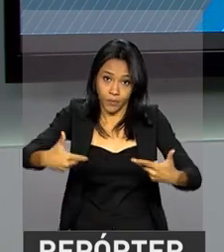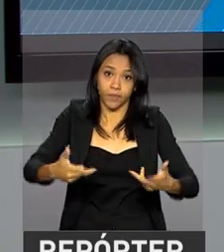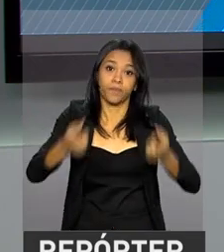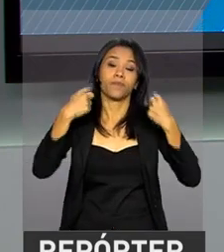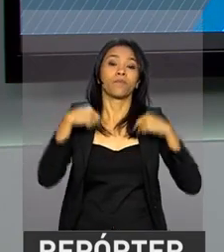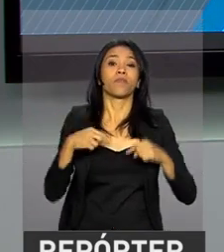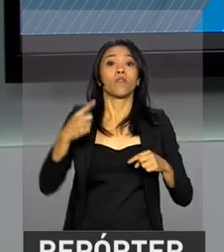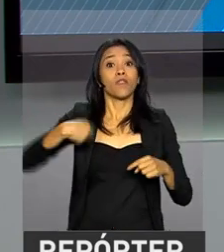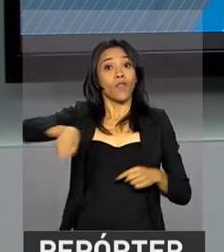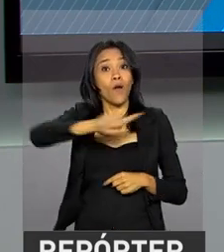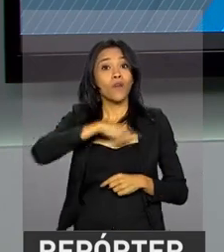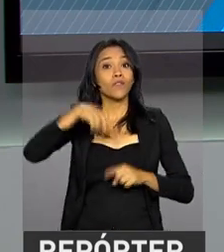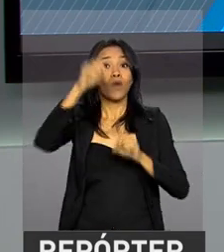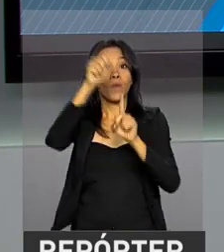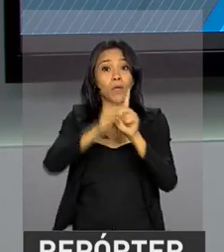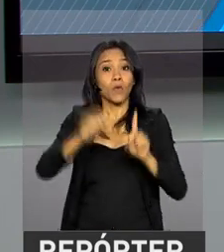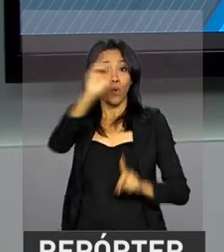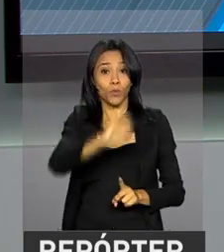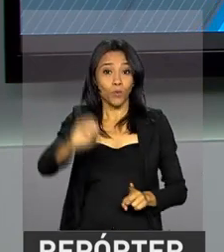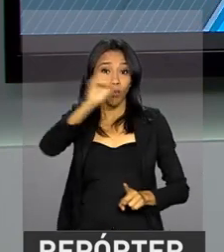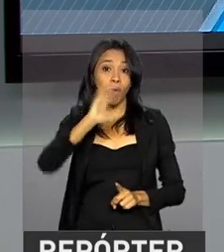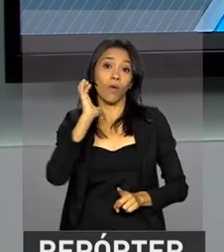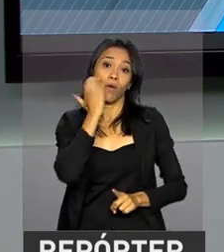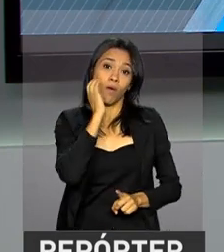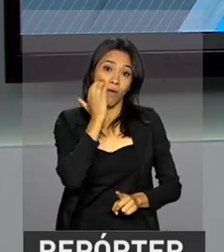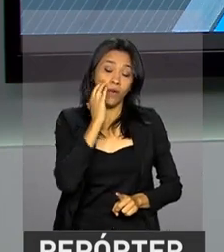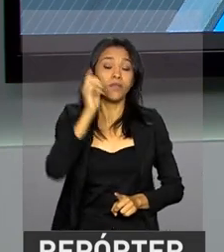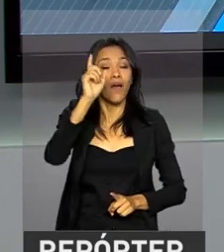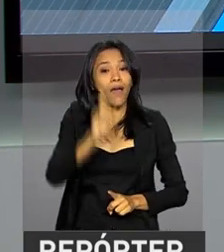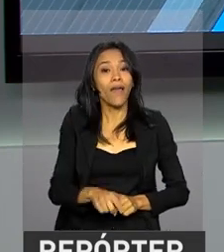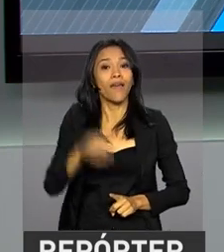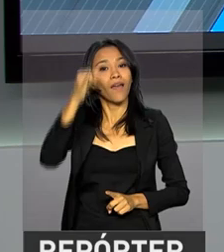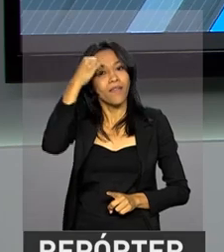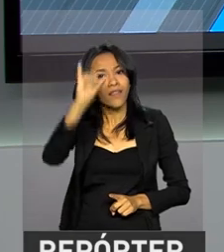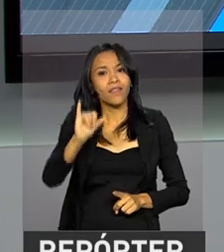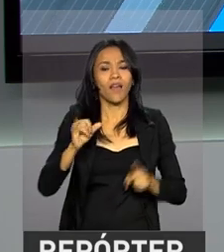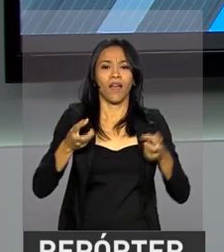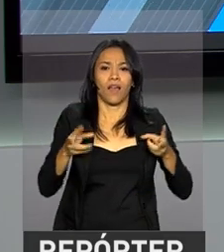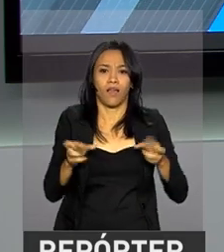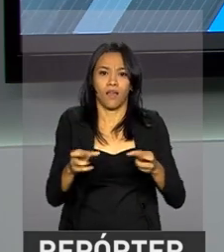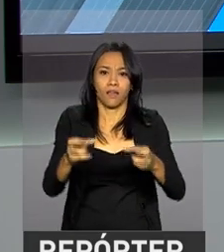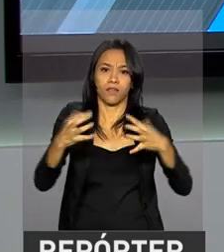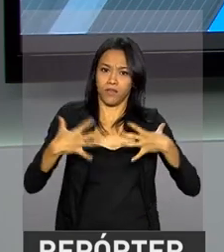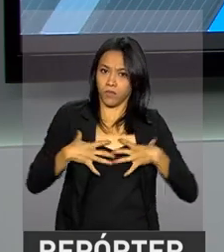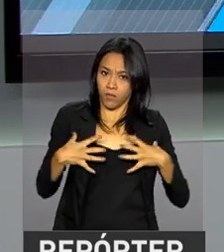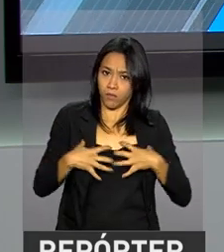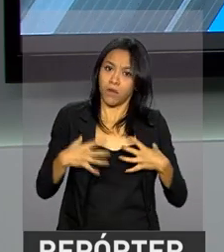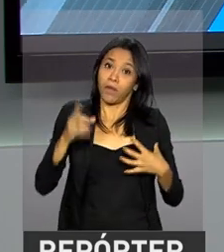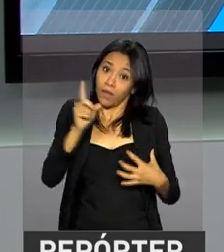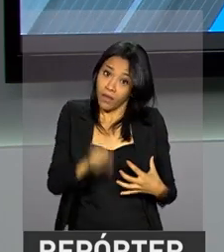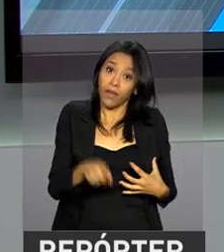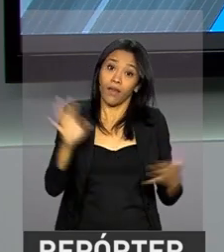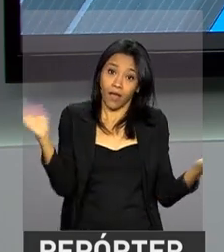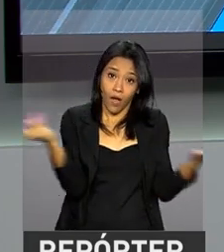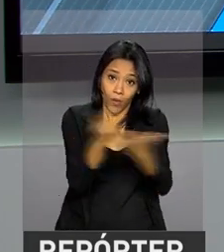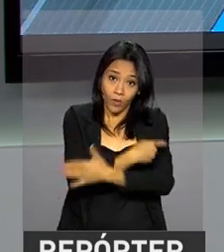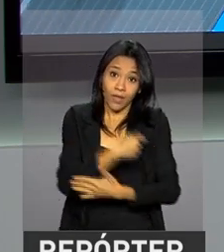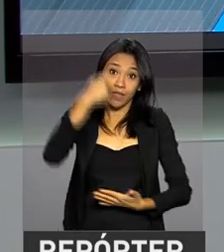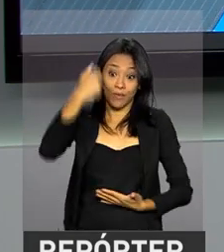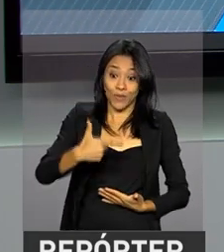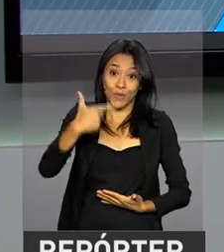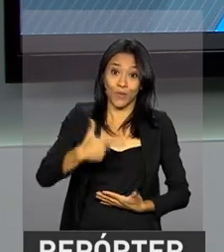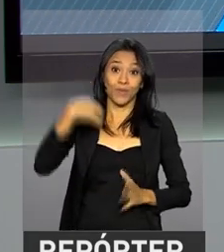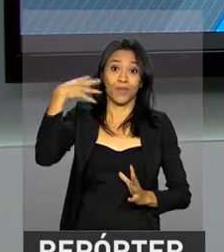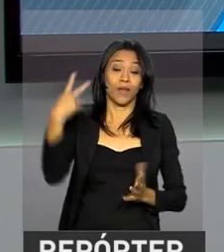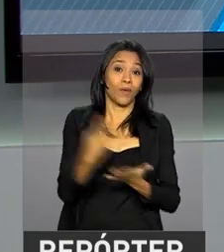Estamos no Outubro Rosa, campanha mundial para a prevenção ao câncer de mama, que é o segundo tipo mais comum da doença em mulheres